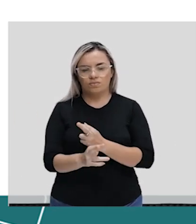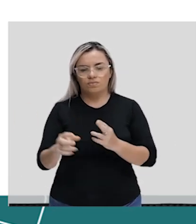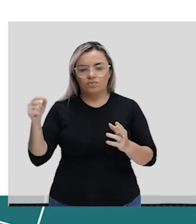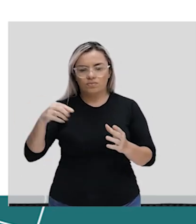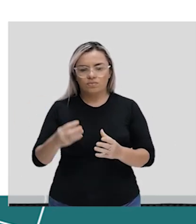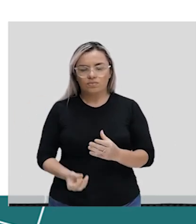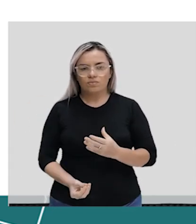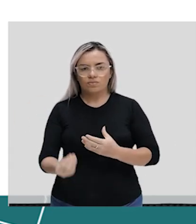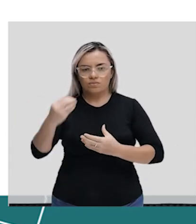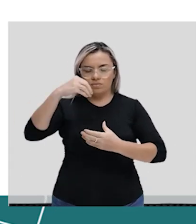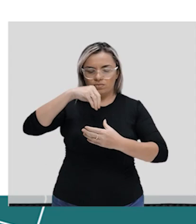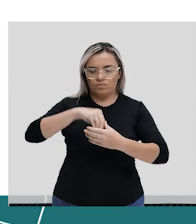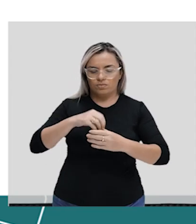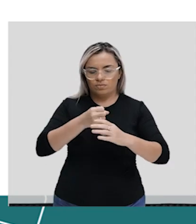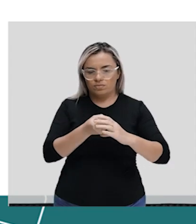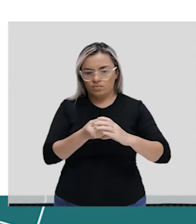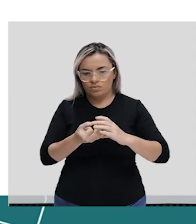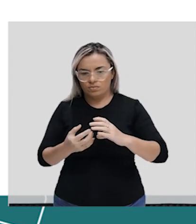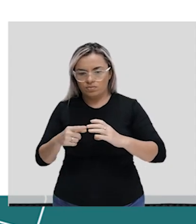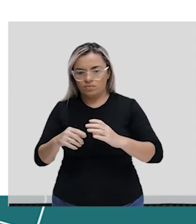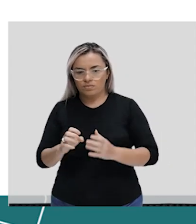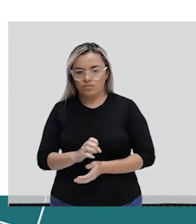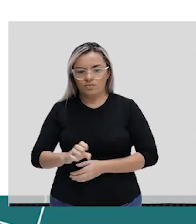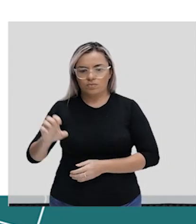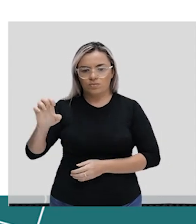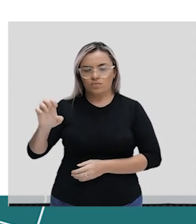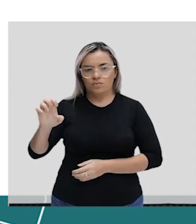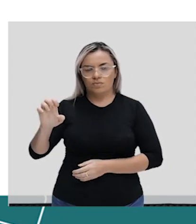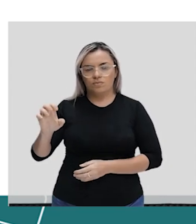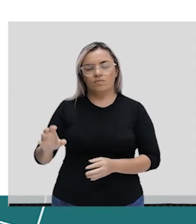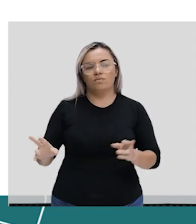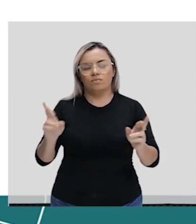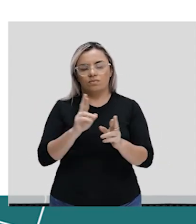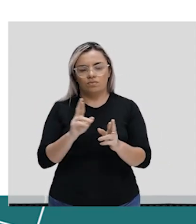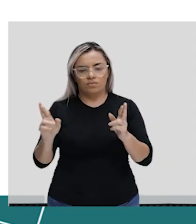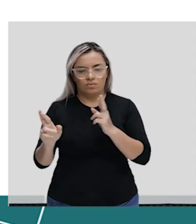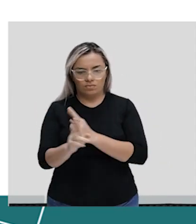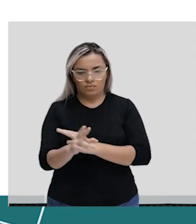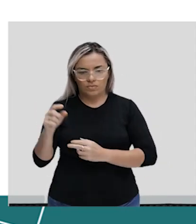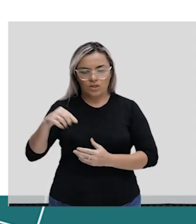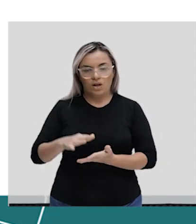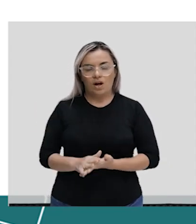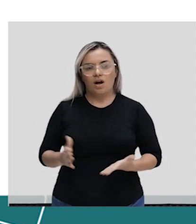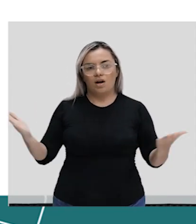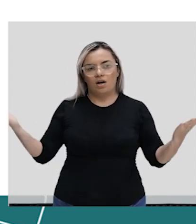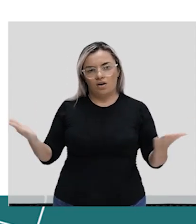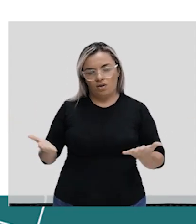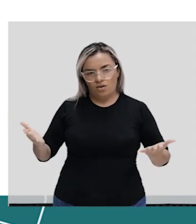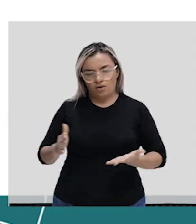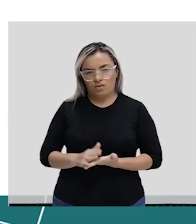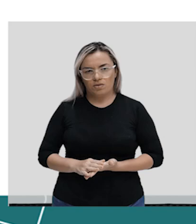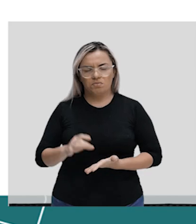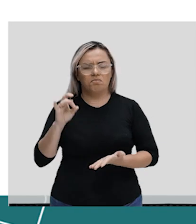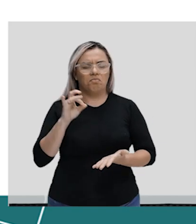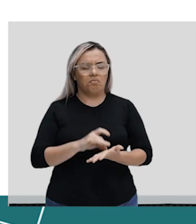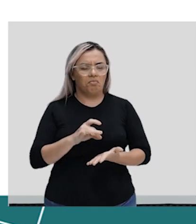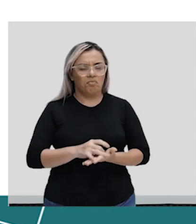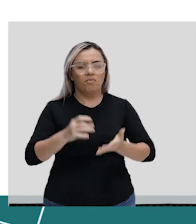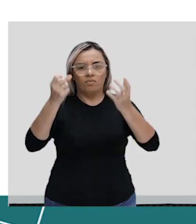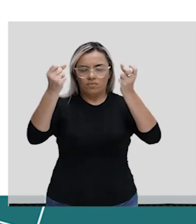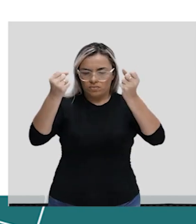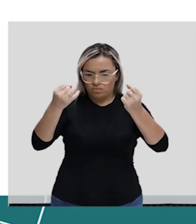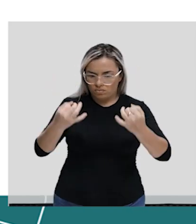eu falei também sobre relação de pertinência, mas agora, de fato, nós vamos, né, explicar